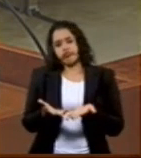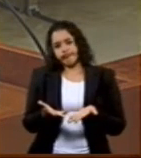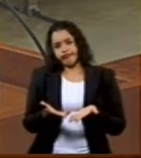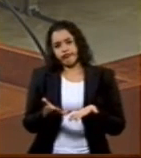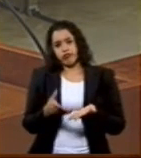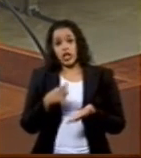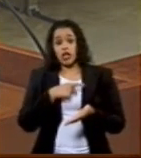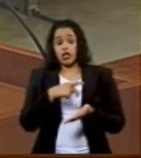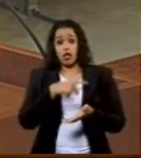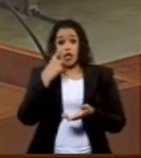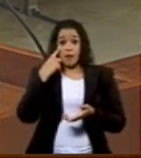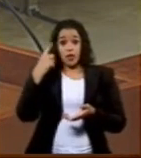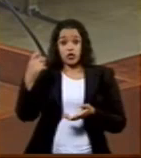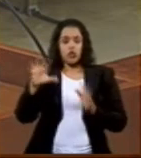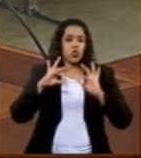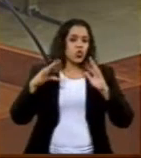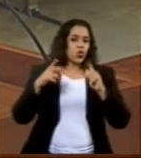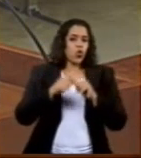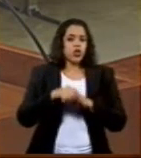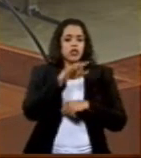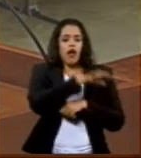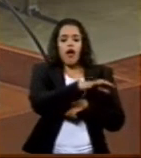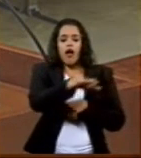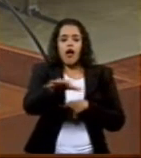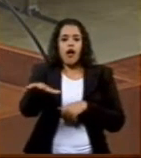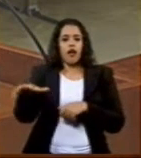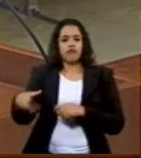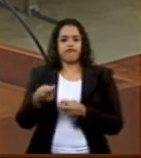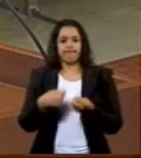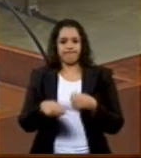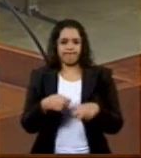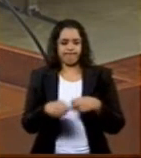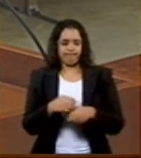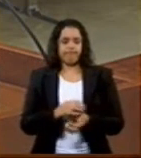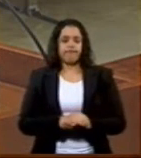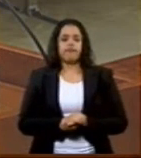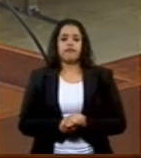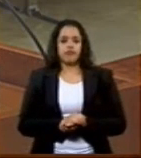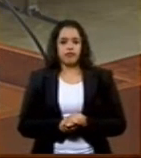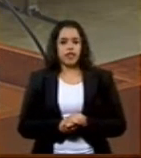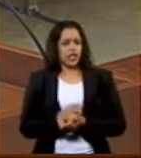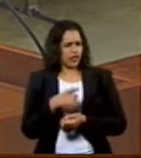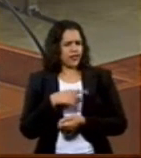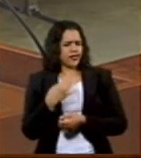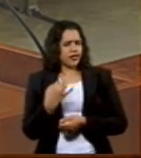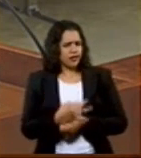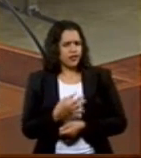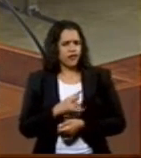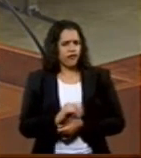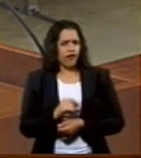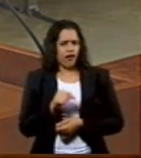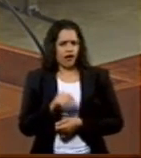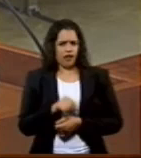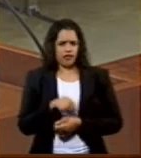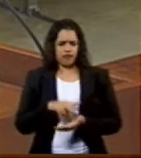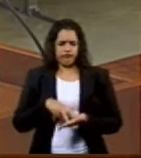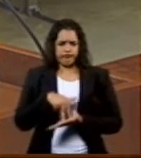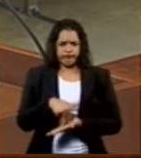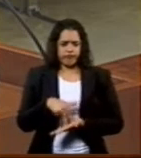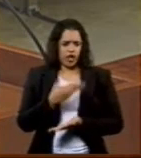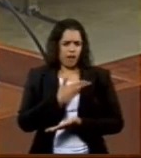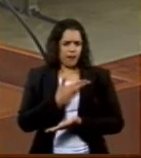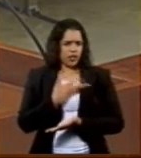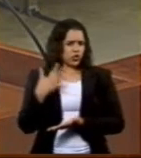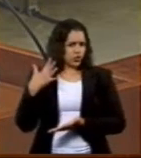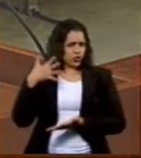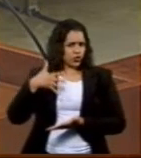ter repercussões em todas as esferas econômicas. Certamente será abordado aqui da tribuna pelos amigos